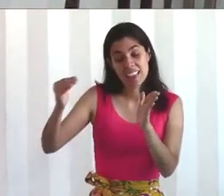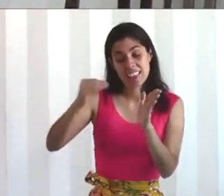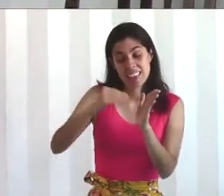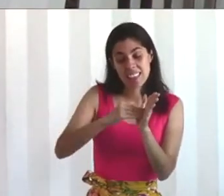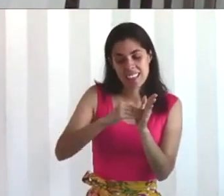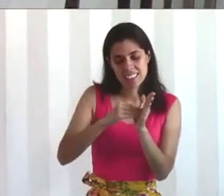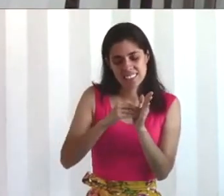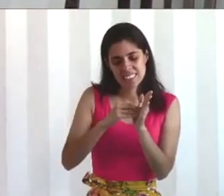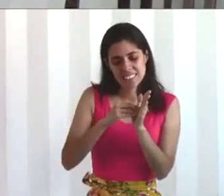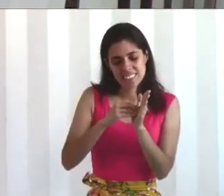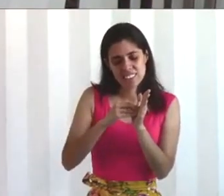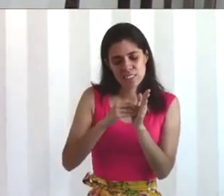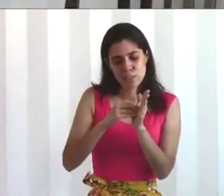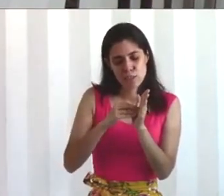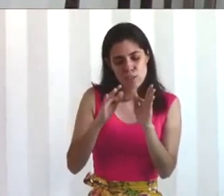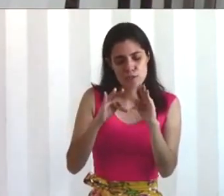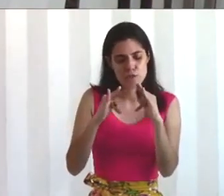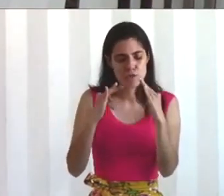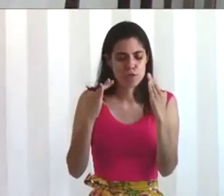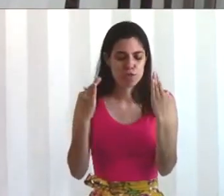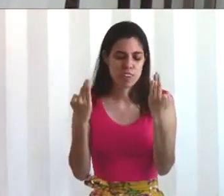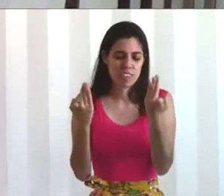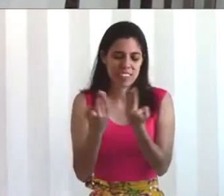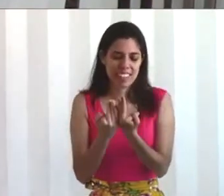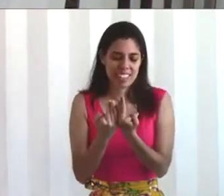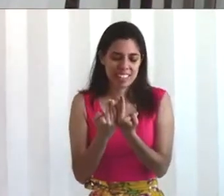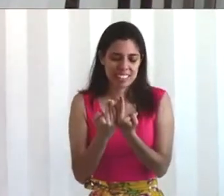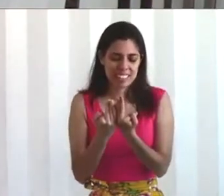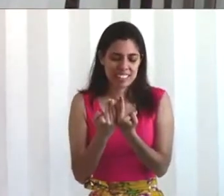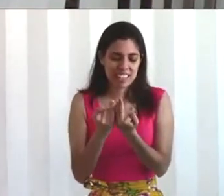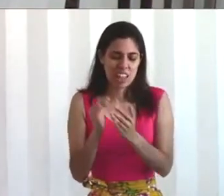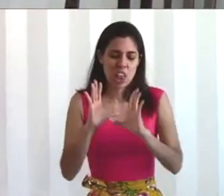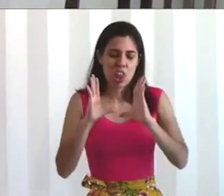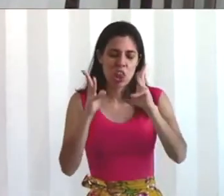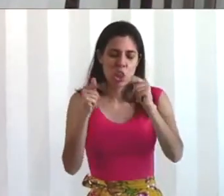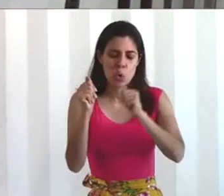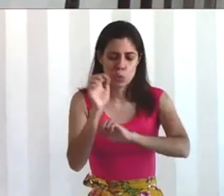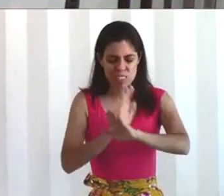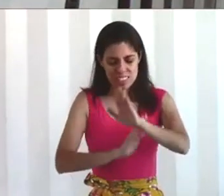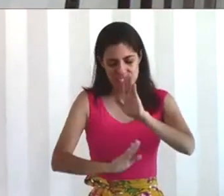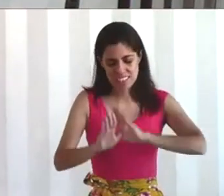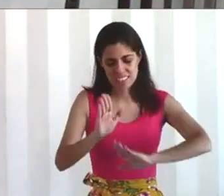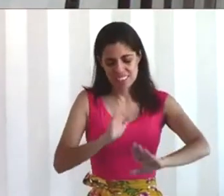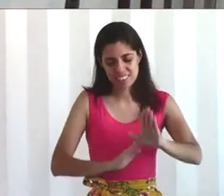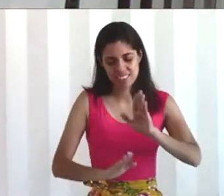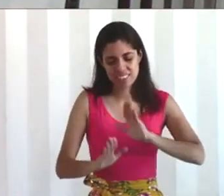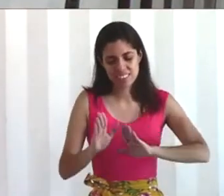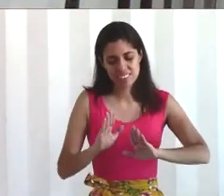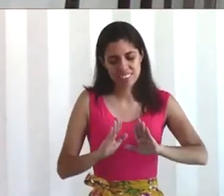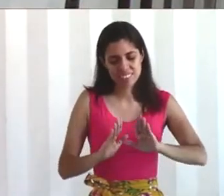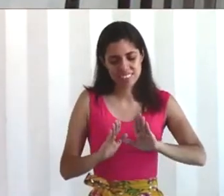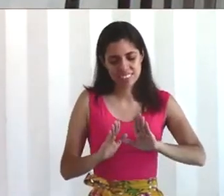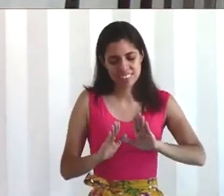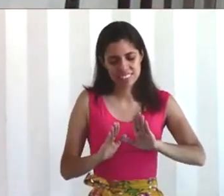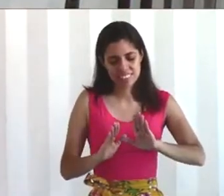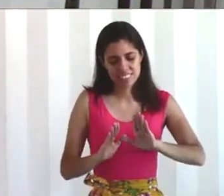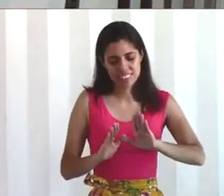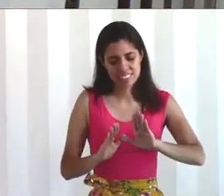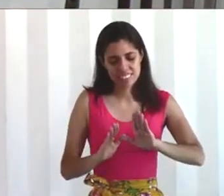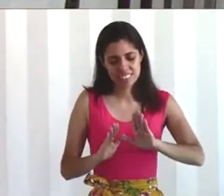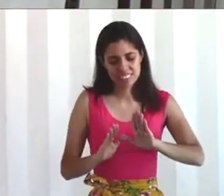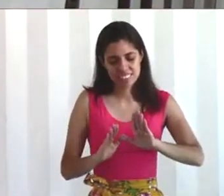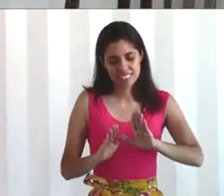que famílias inteiras Te adorem, Senhor, no culto, para que façam discipulado, para que